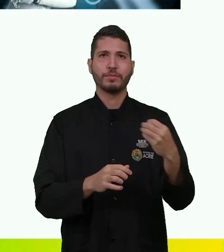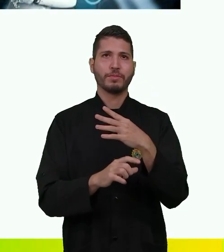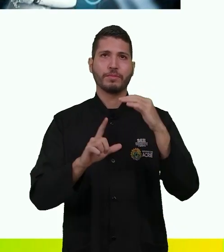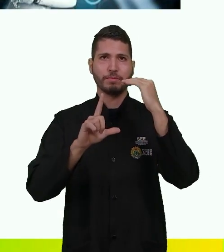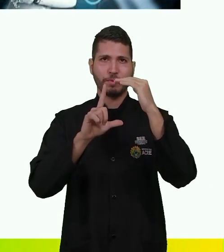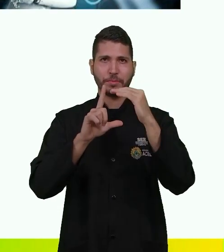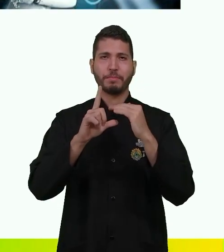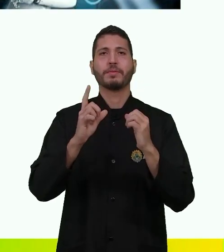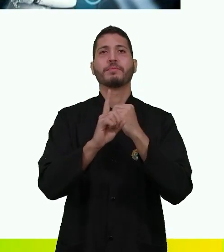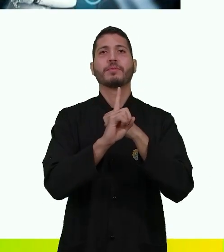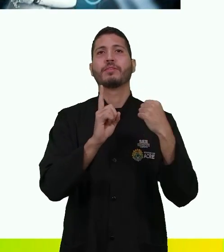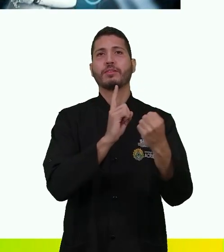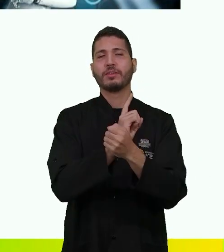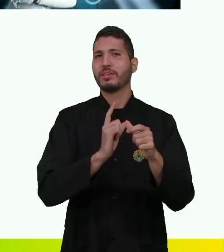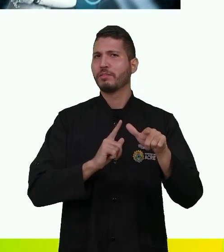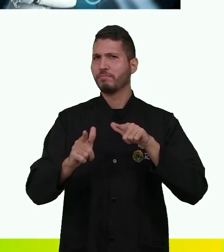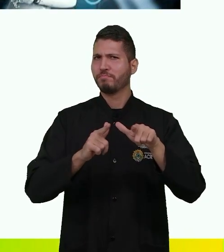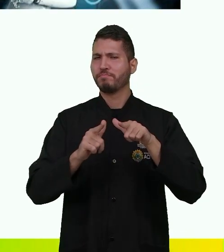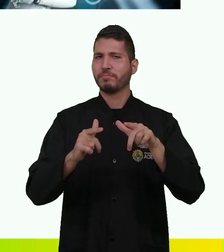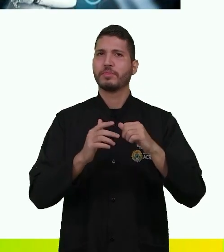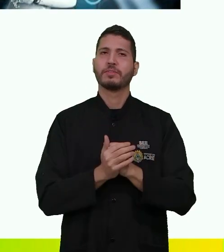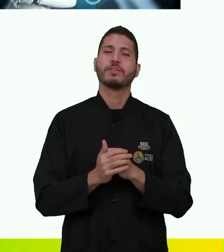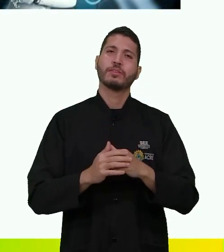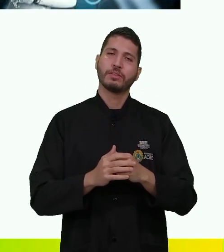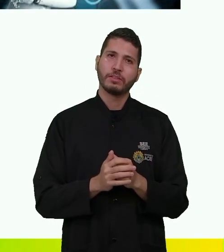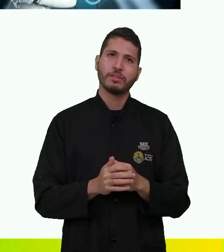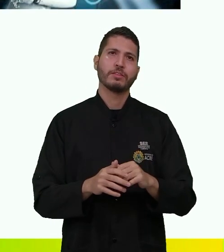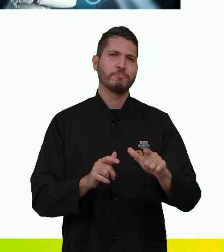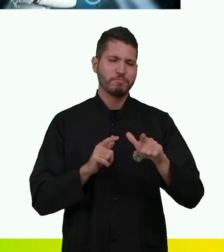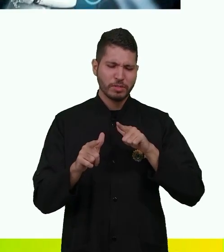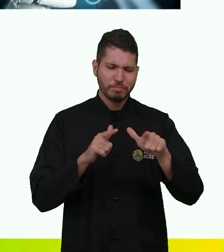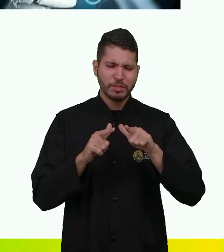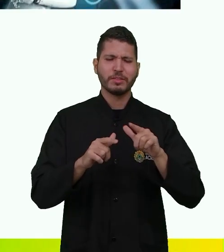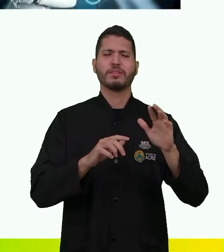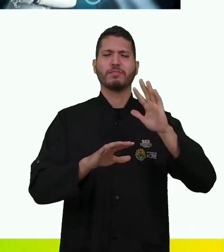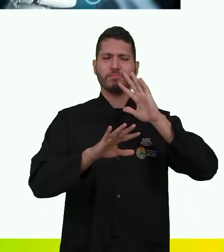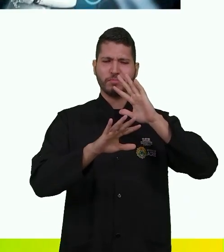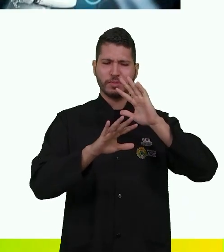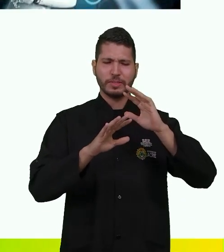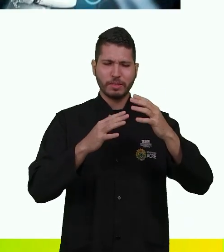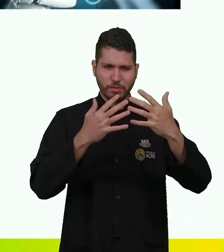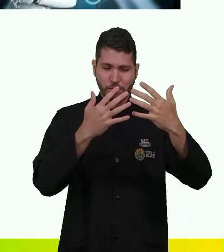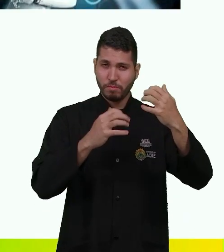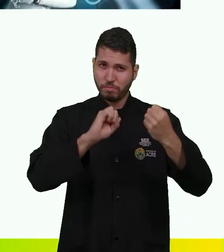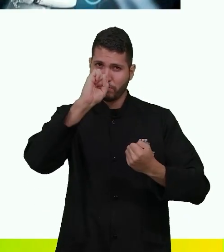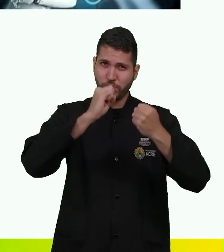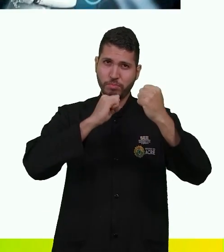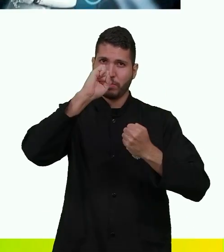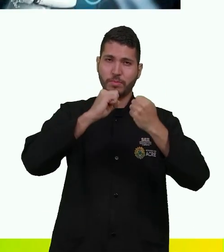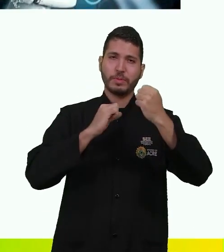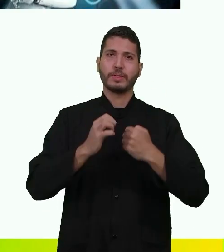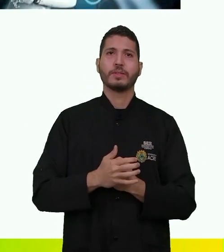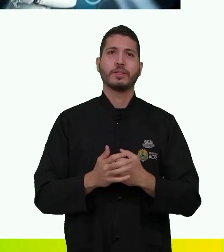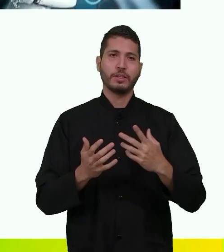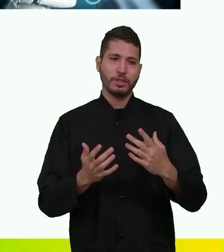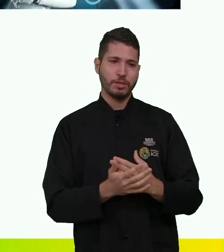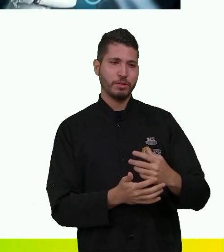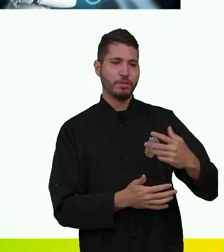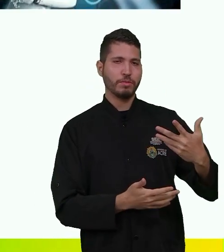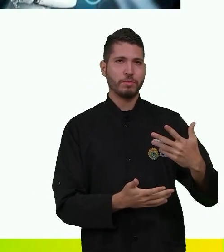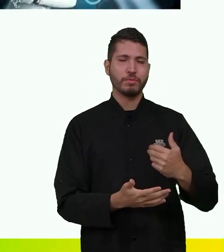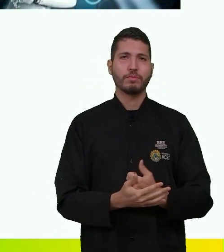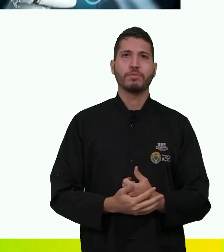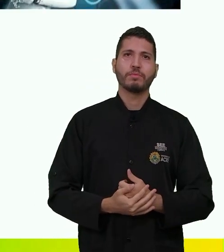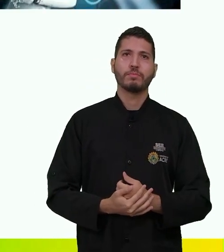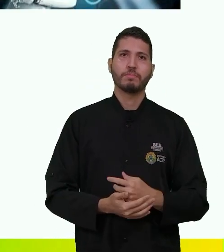por trabalhadores que vendem a sua força de trabalho nas fábricas, e o patrão, dono dos meios de produção.